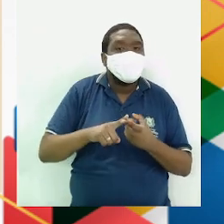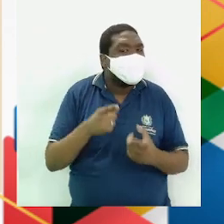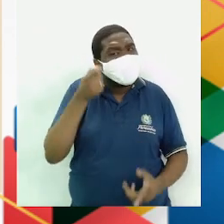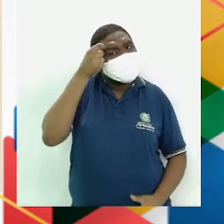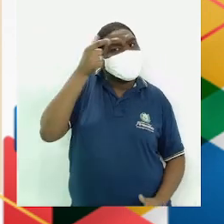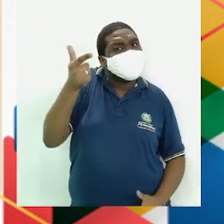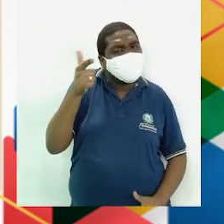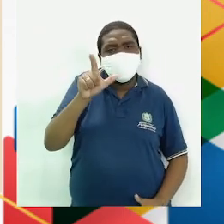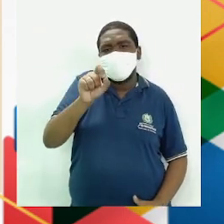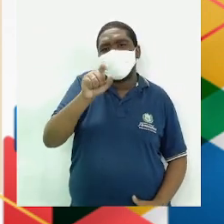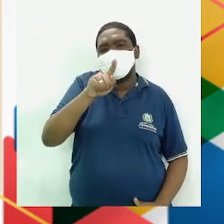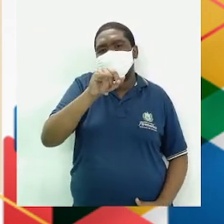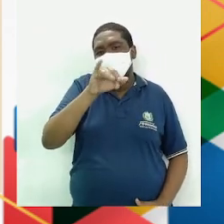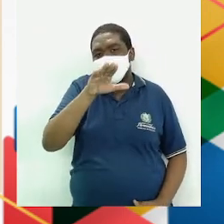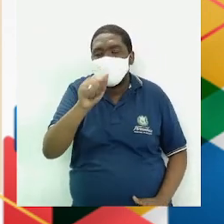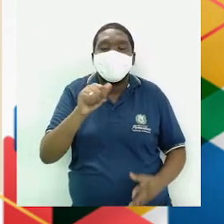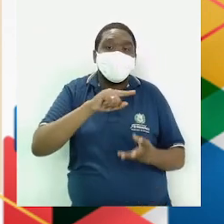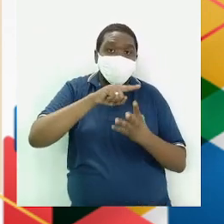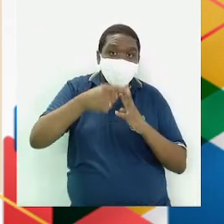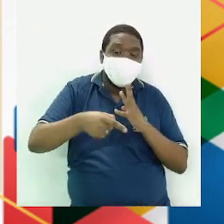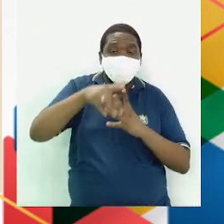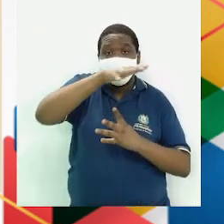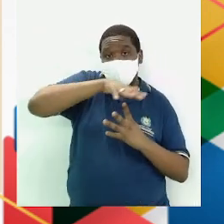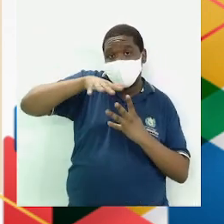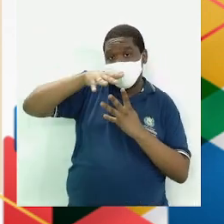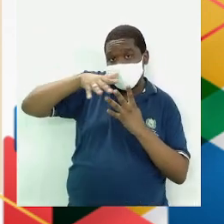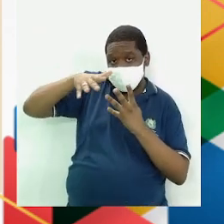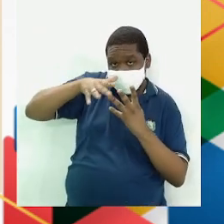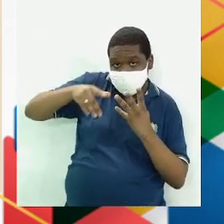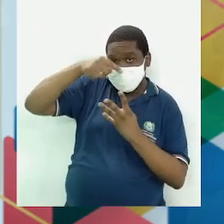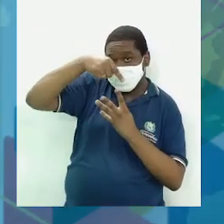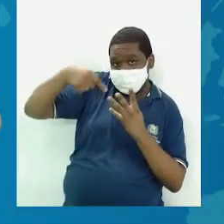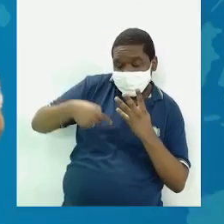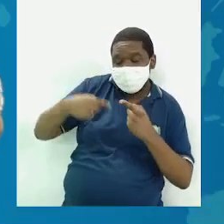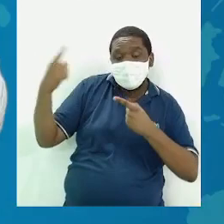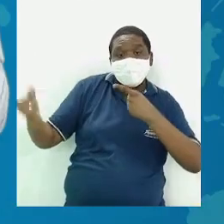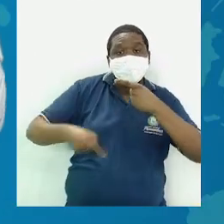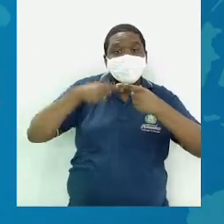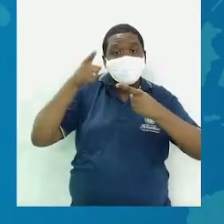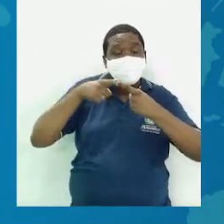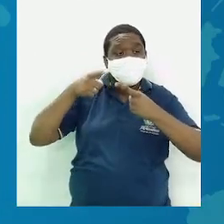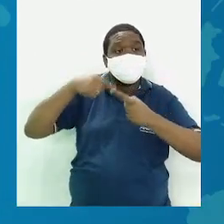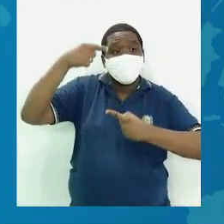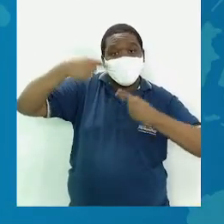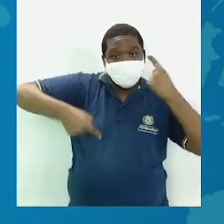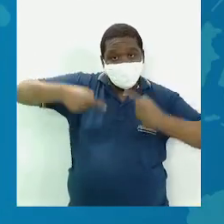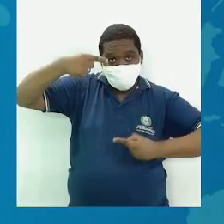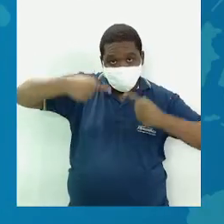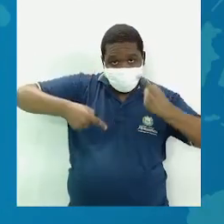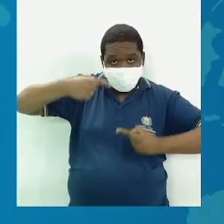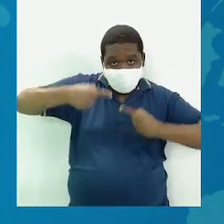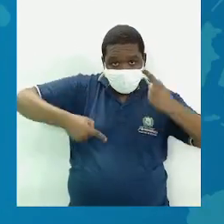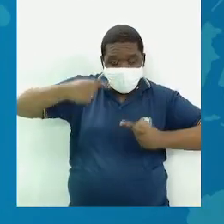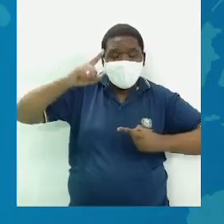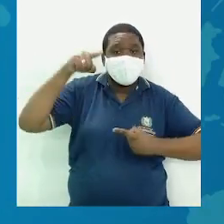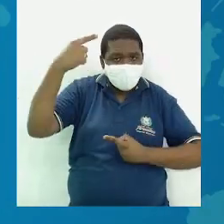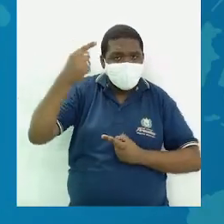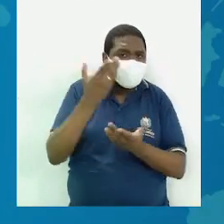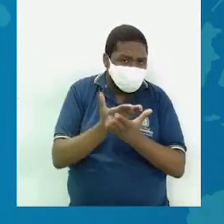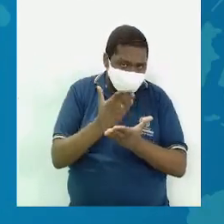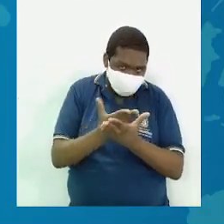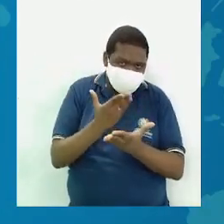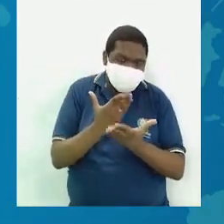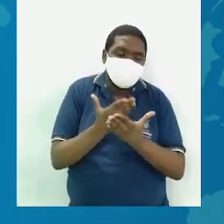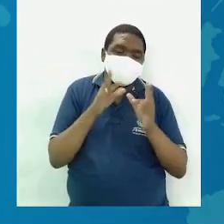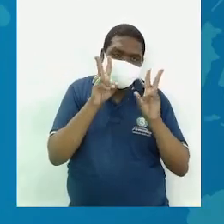foram trabalhadas pelo nosso amigo Aristóteles. Na questão política, nós vamos trabalhar um pouco mais à frente, vamos estudar um pouco mais à